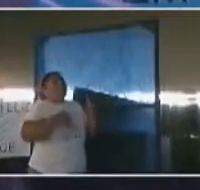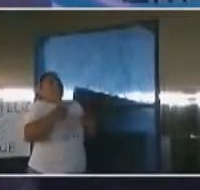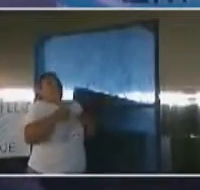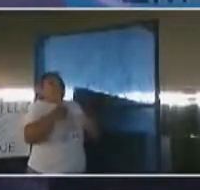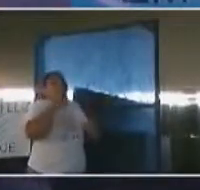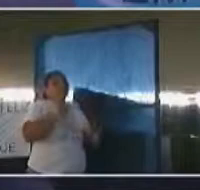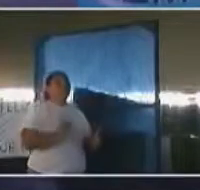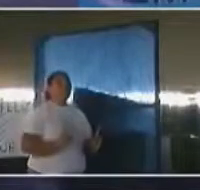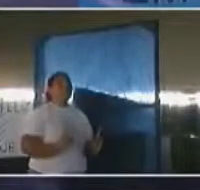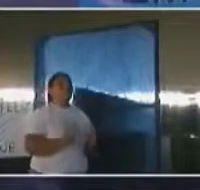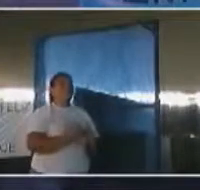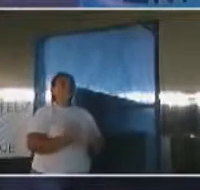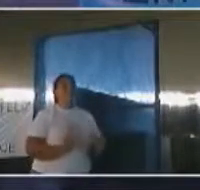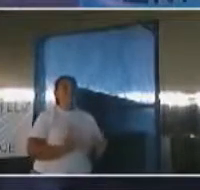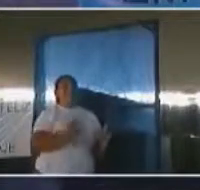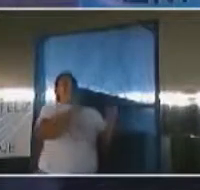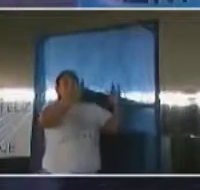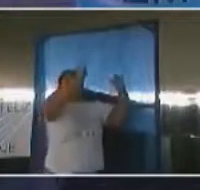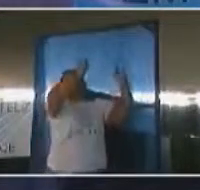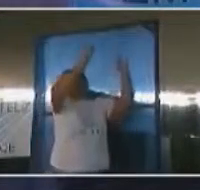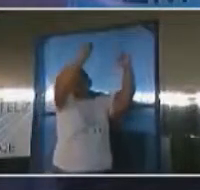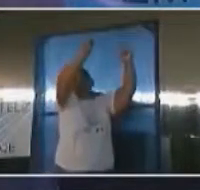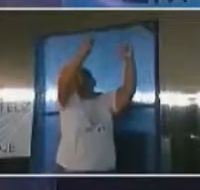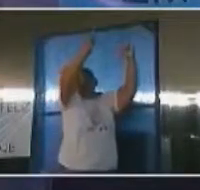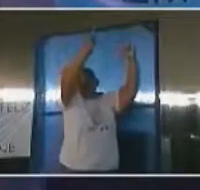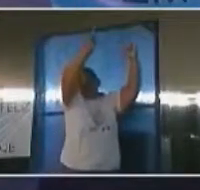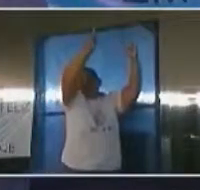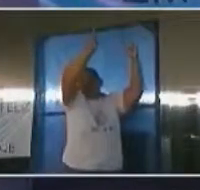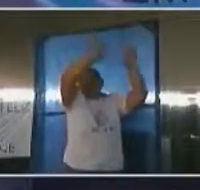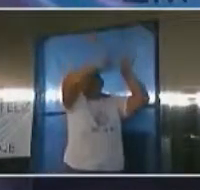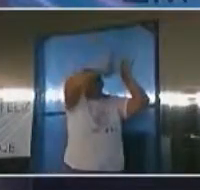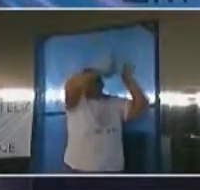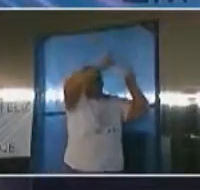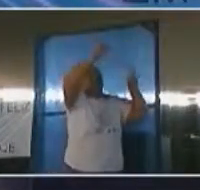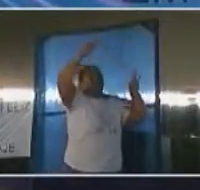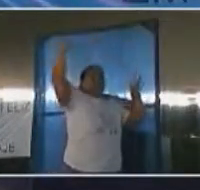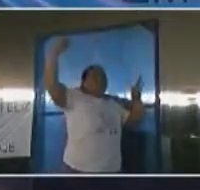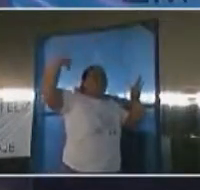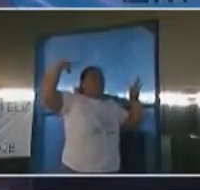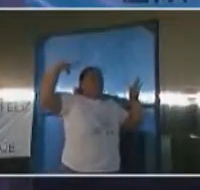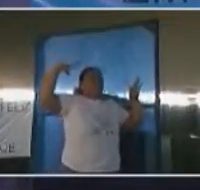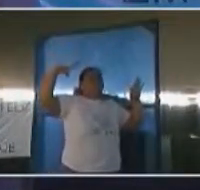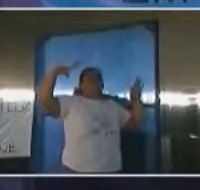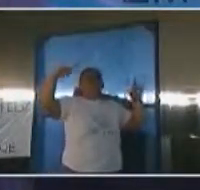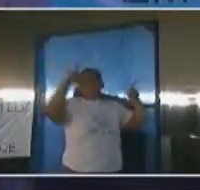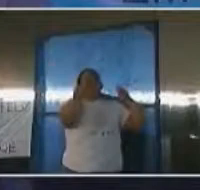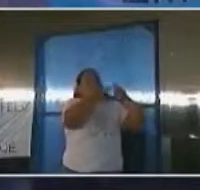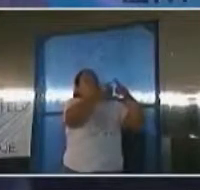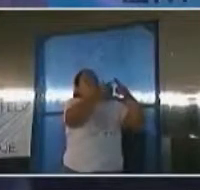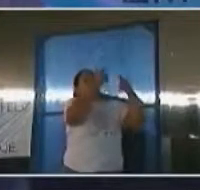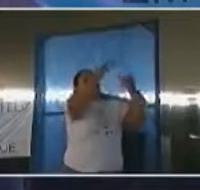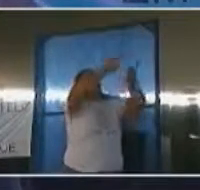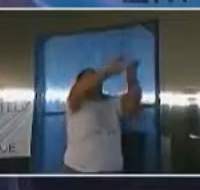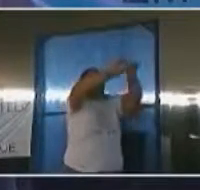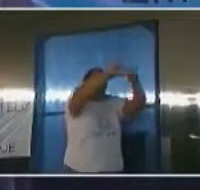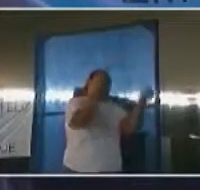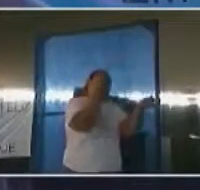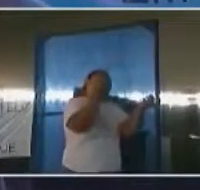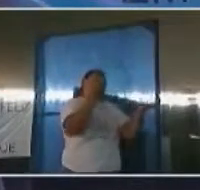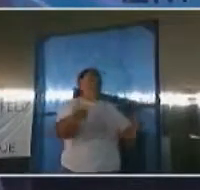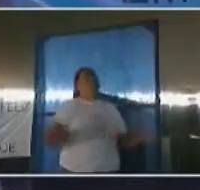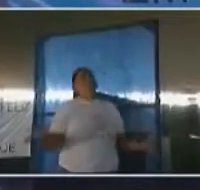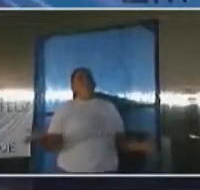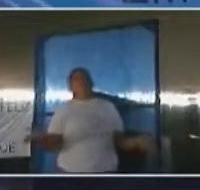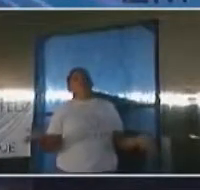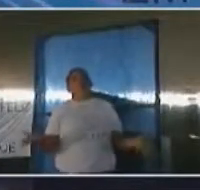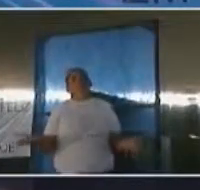no horizonte, mas os fios de energia elétrica eram os principais obstáculos. Por mais importante que fossem,